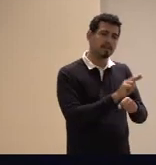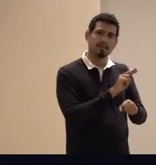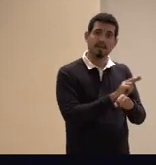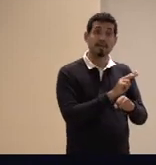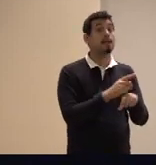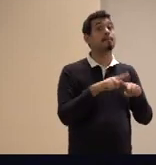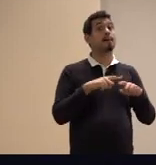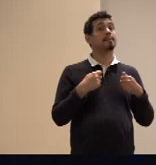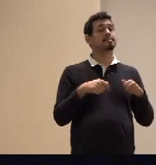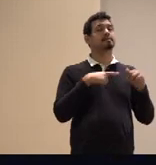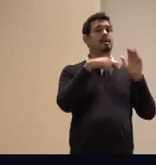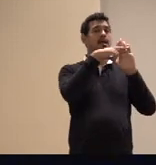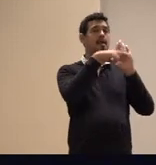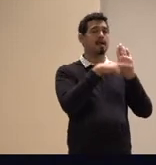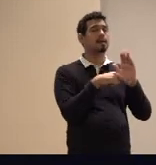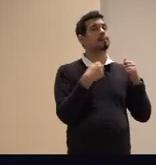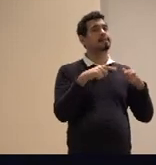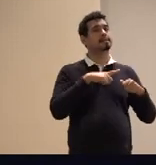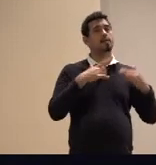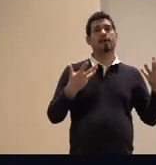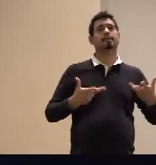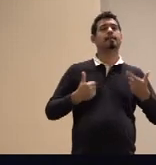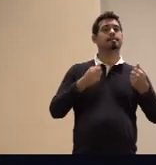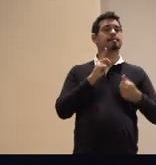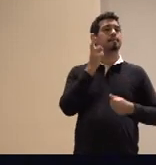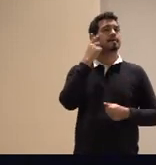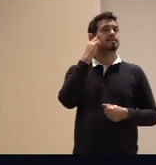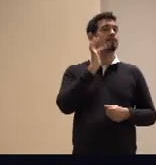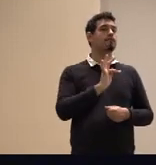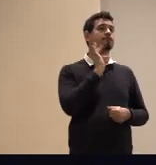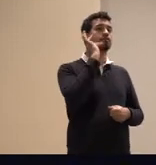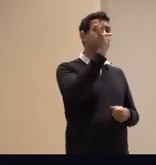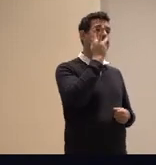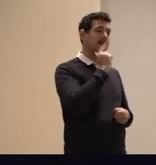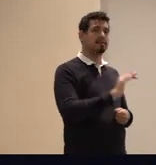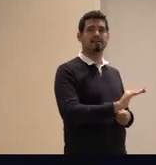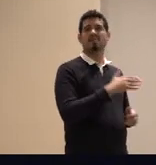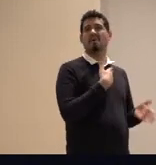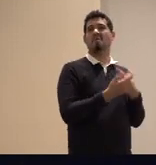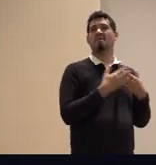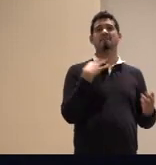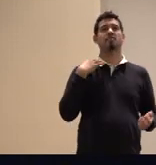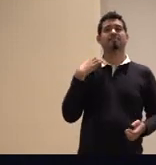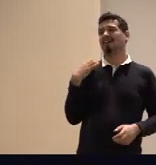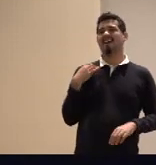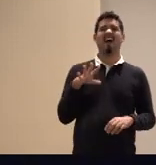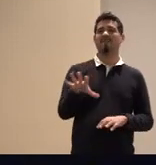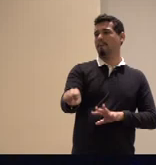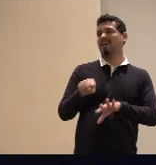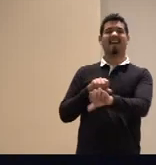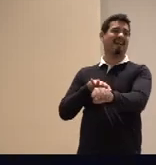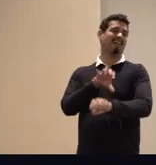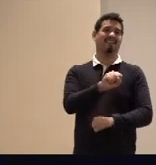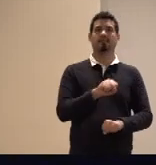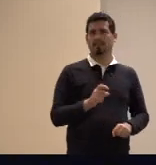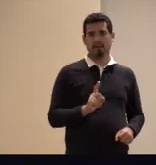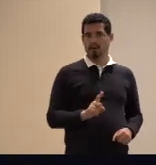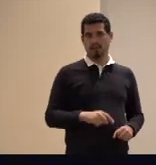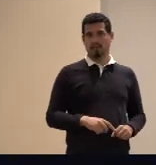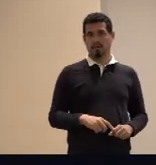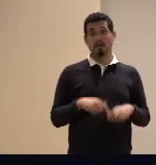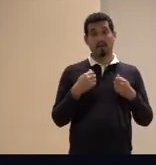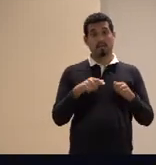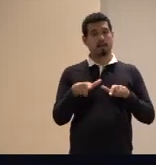com qualidade, sempre pensando na criança. Então, não é qualquer voluntário, não é qualquer ação. O